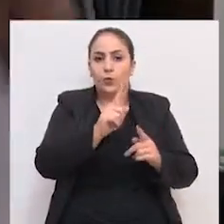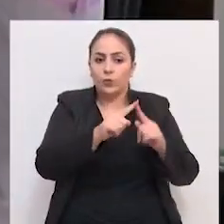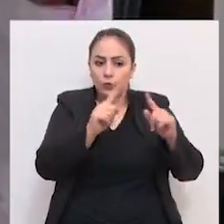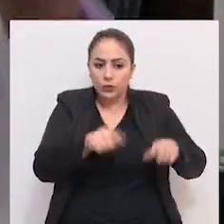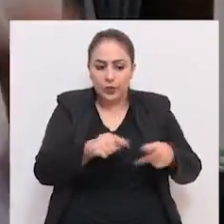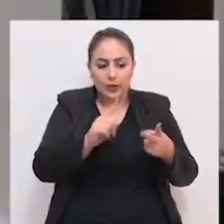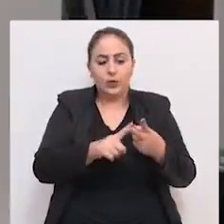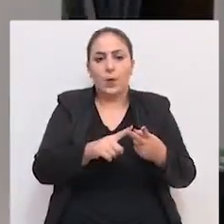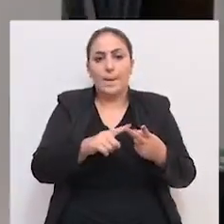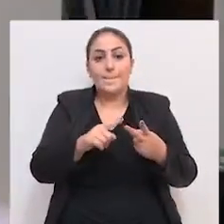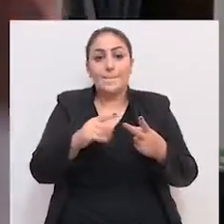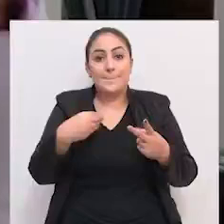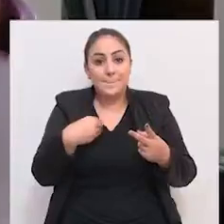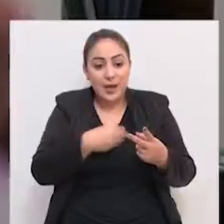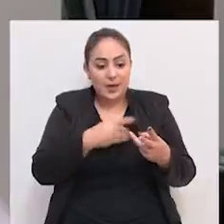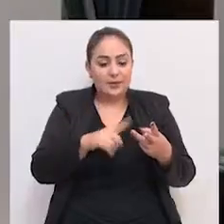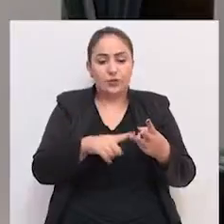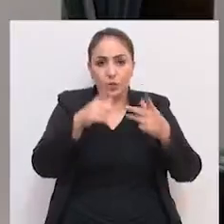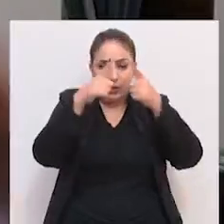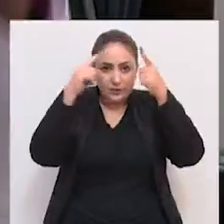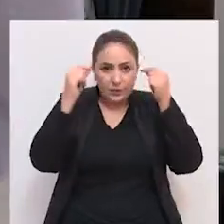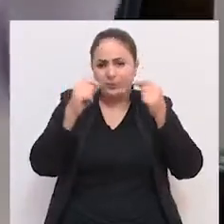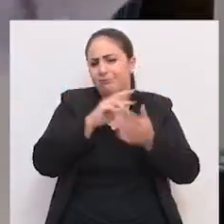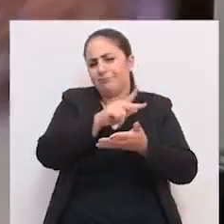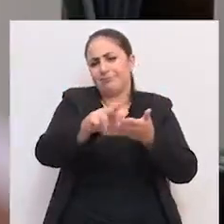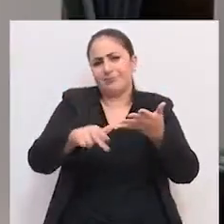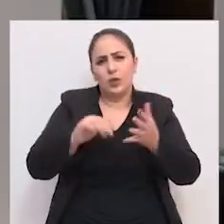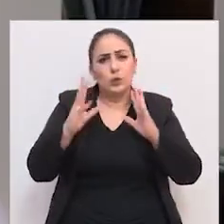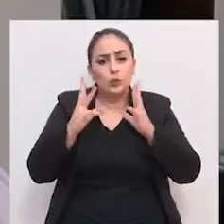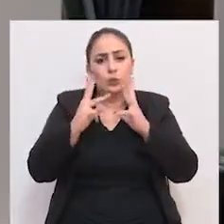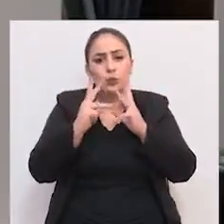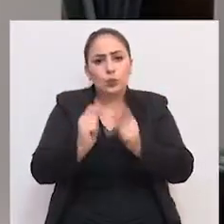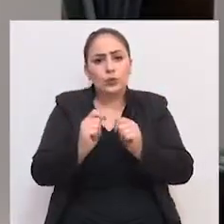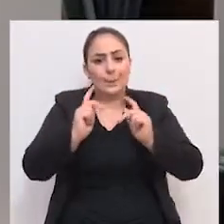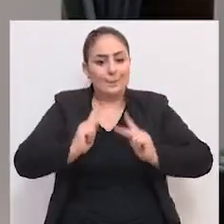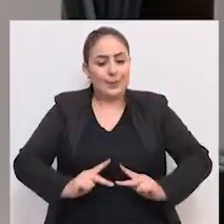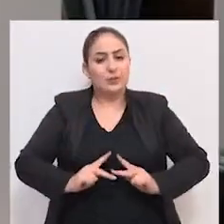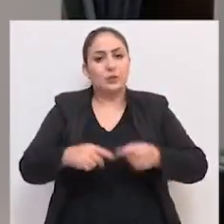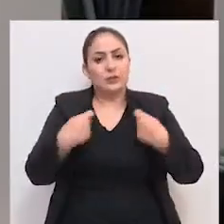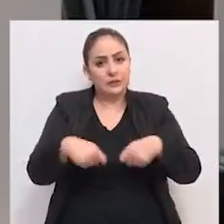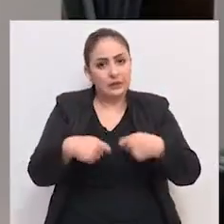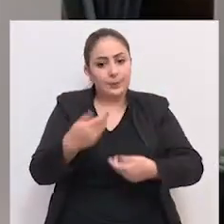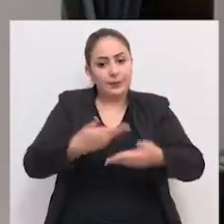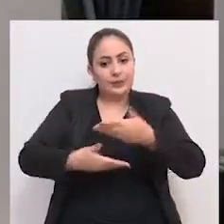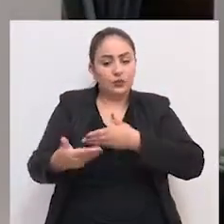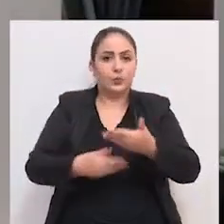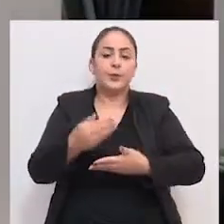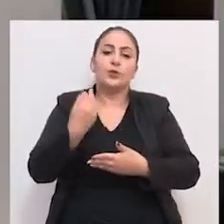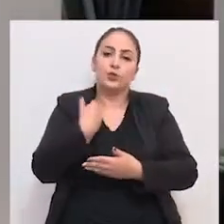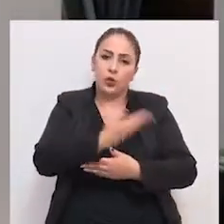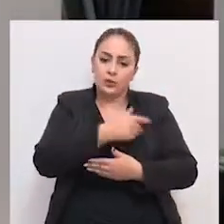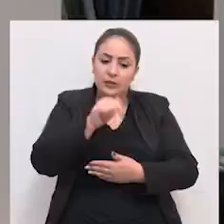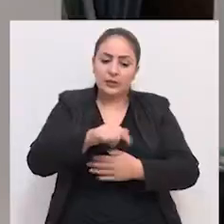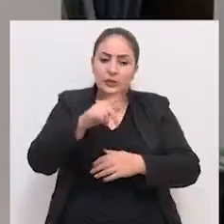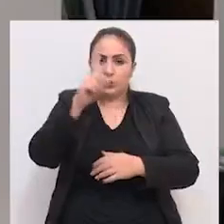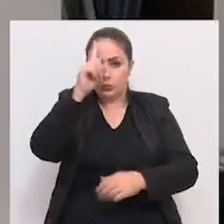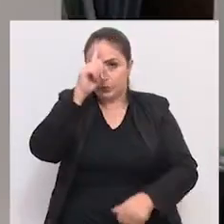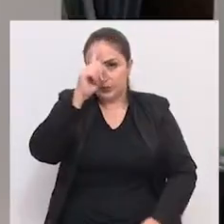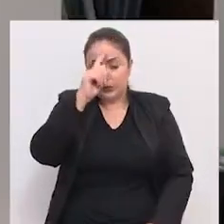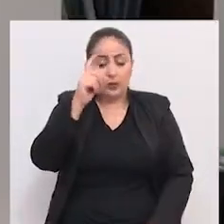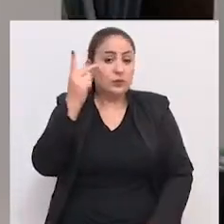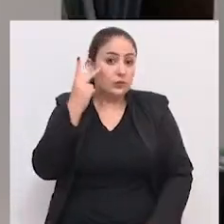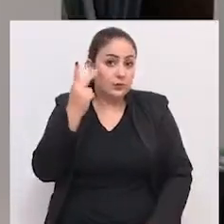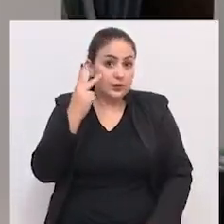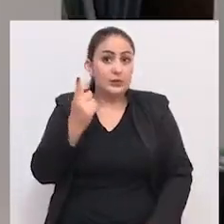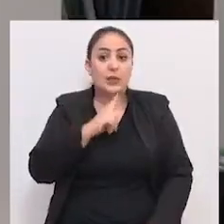funcionários, temos médicos, temos enfermagem, temos, enfim, todas as pessoas necessárias para o atendimento. Nós aqui no